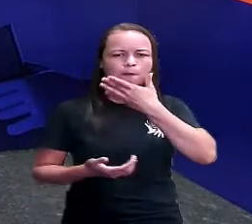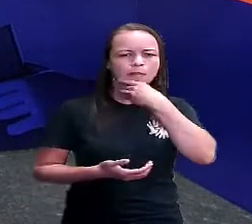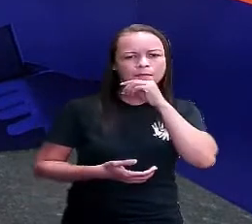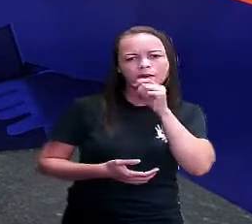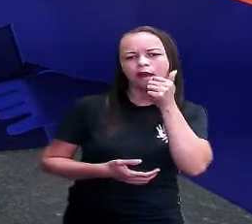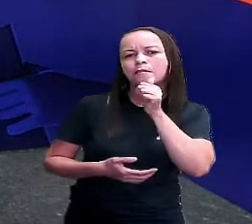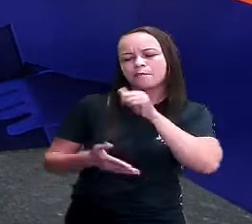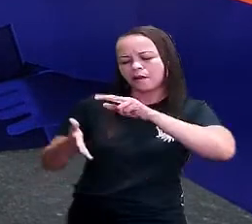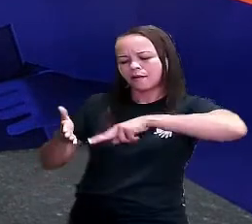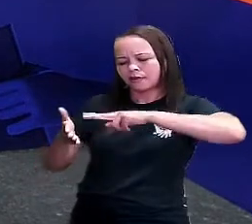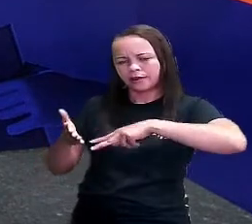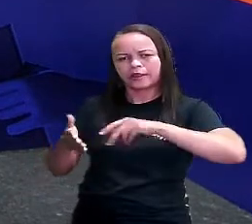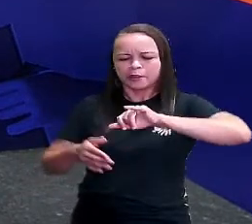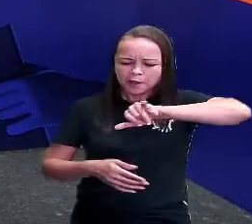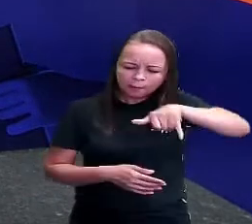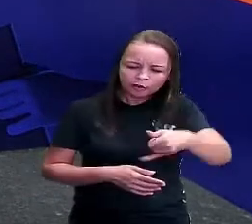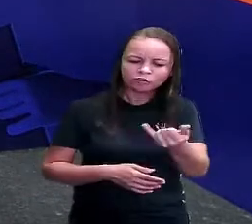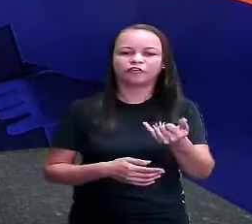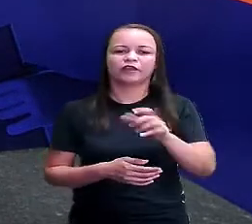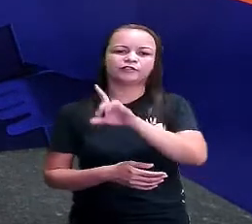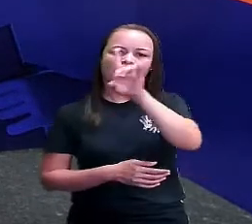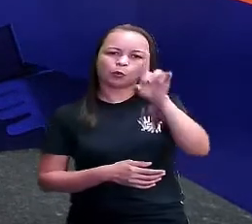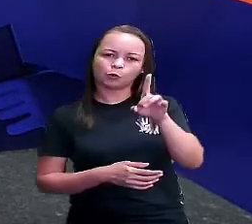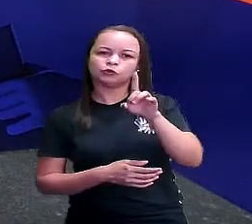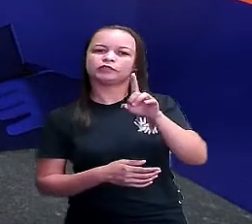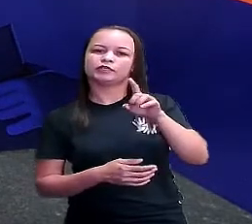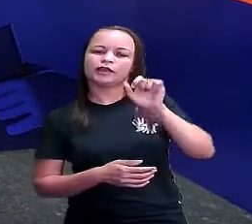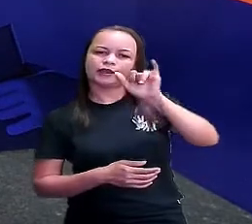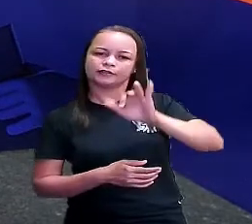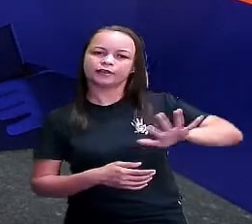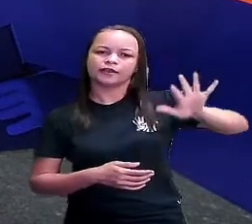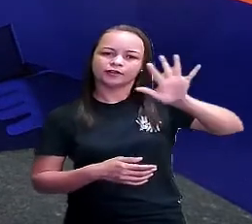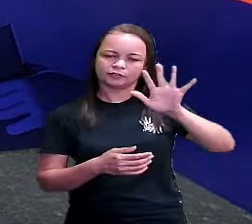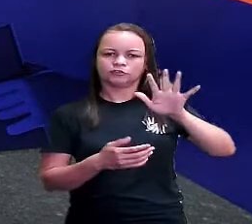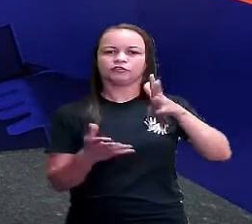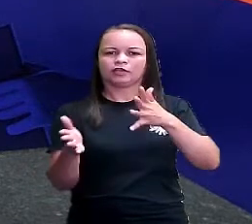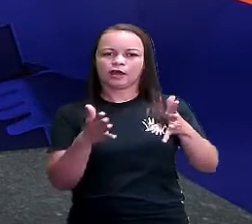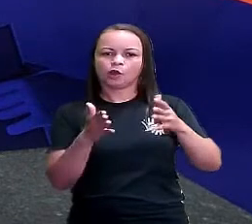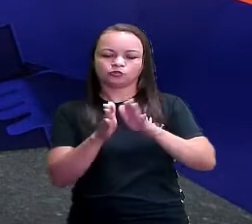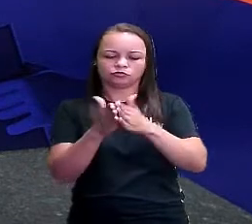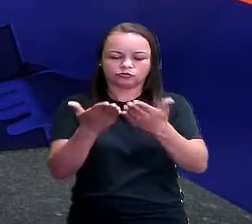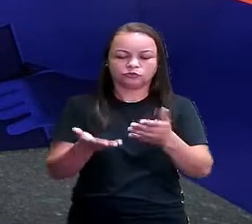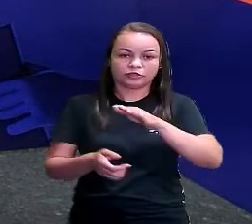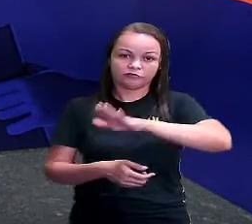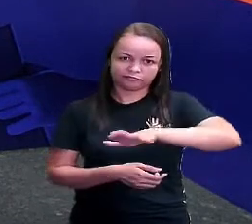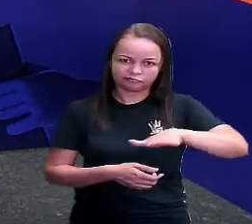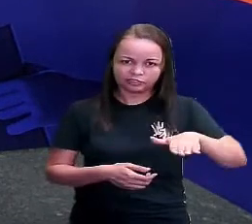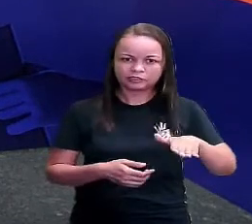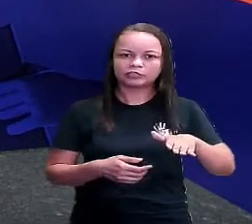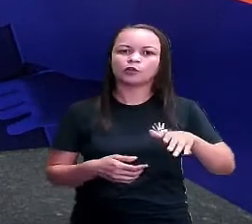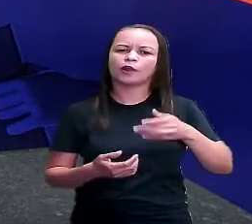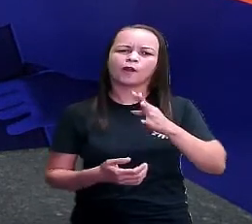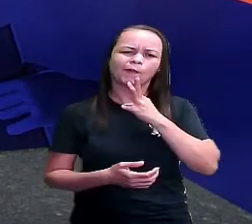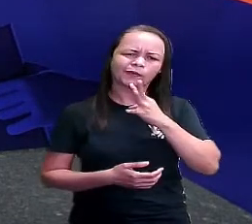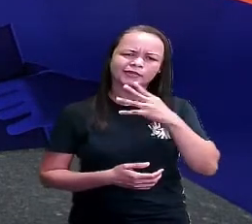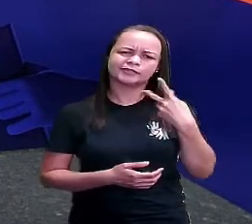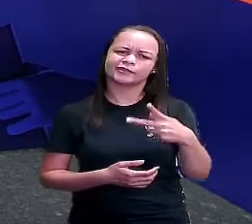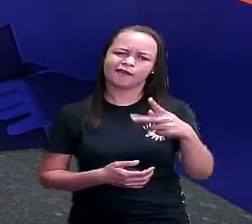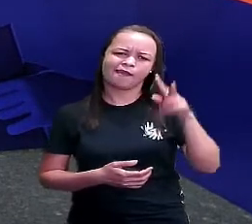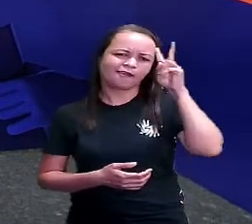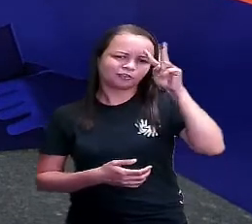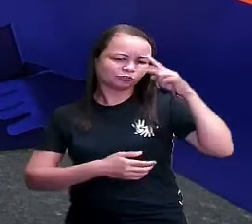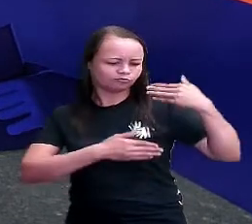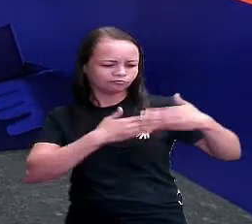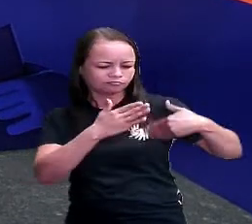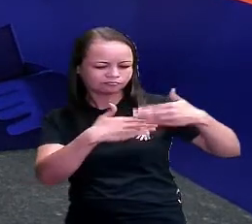Dia Internacional do Livro Infantil para conhecer essas novas histórias, tá bom? E agora,